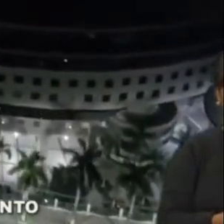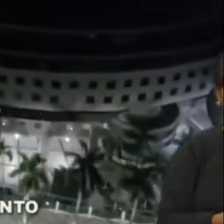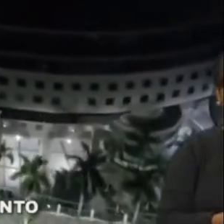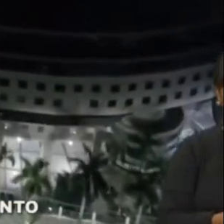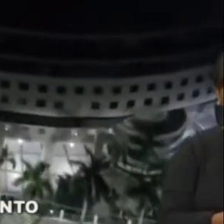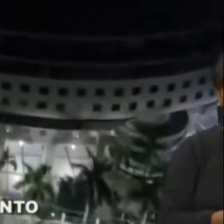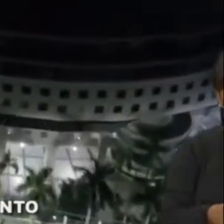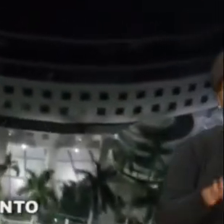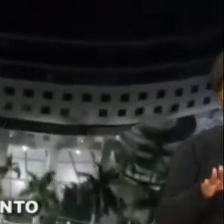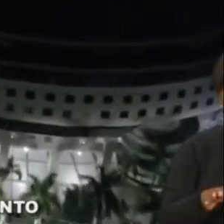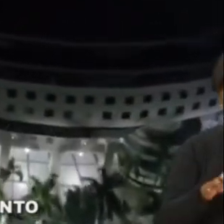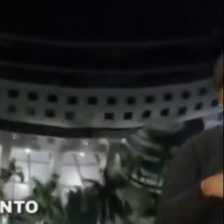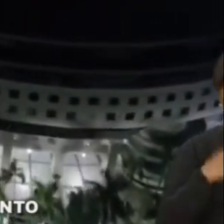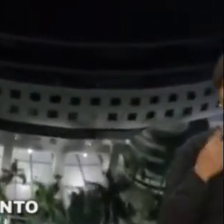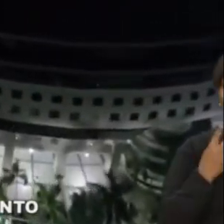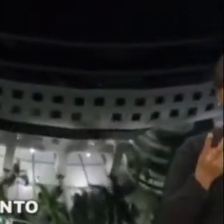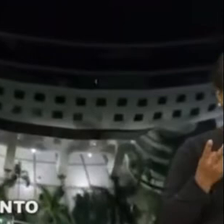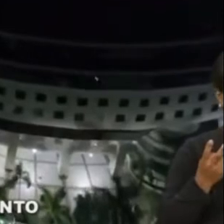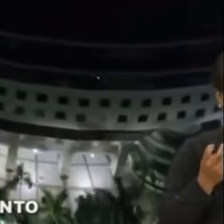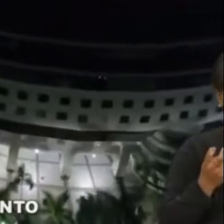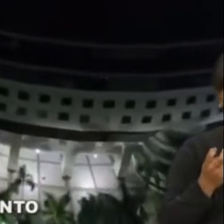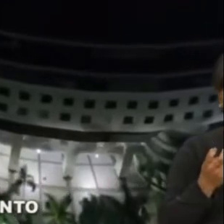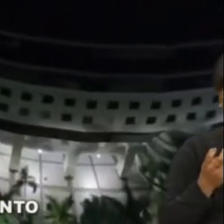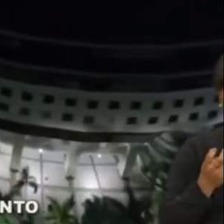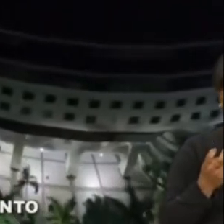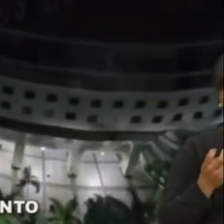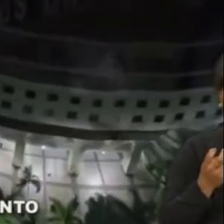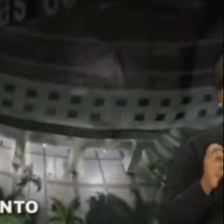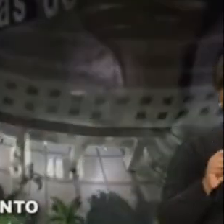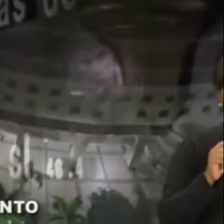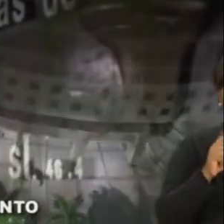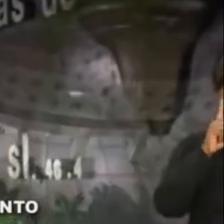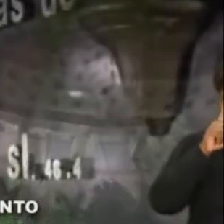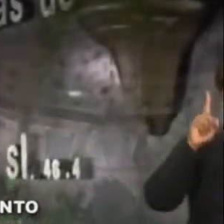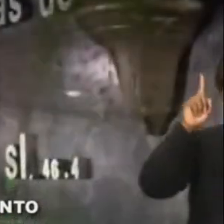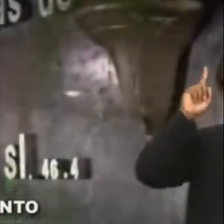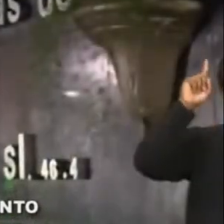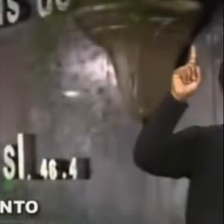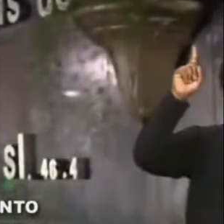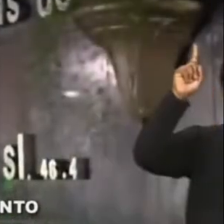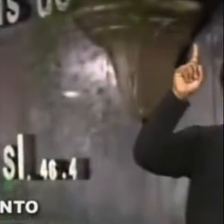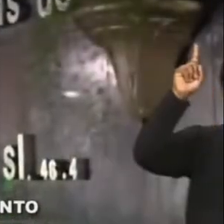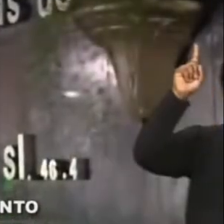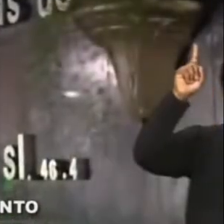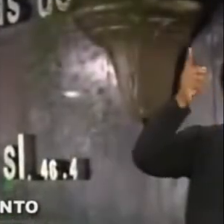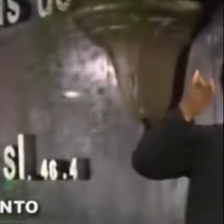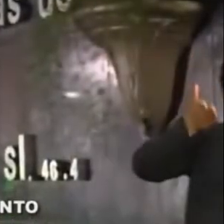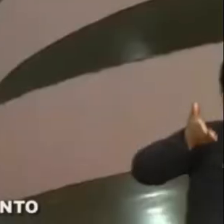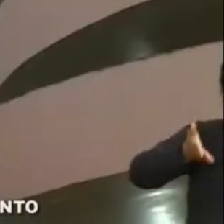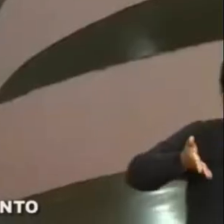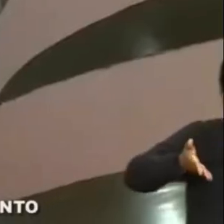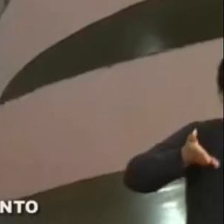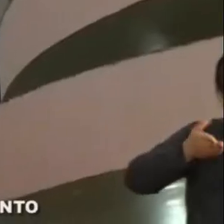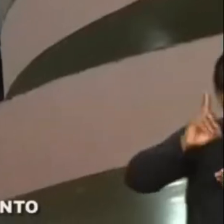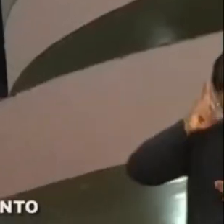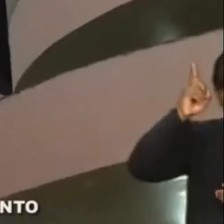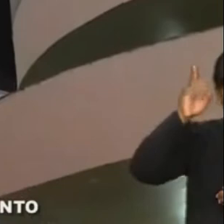E às vezes não enxergamos o cuidado, o carinho,